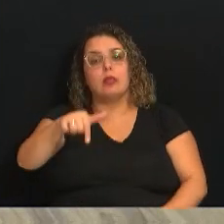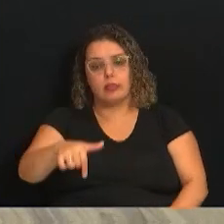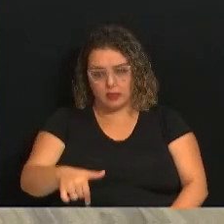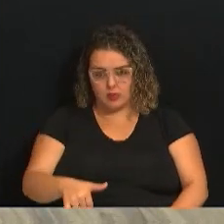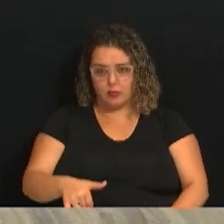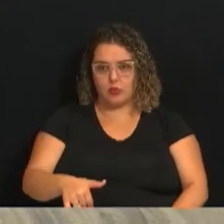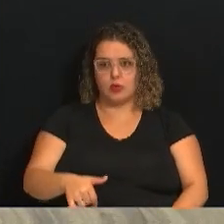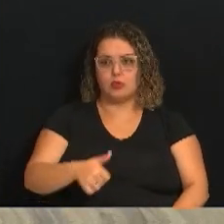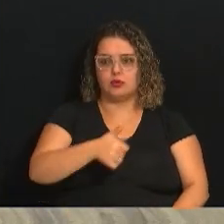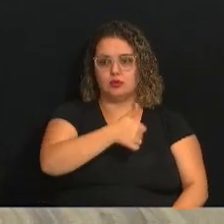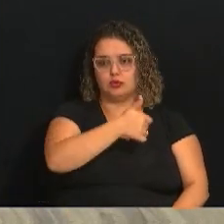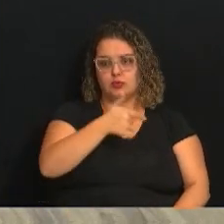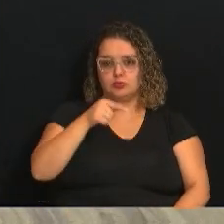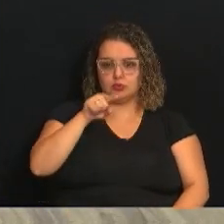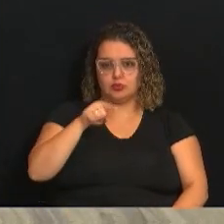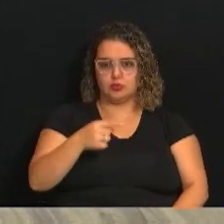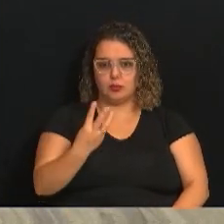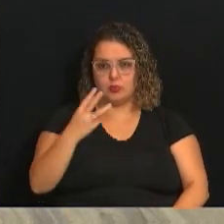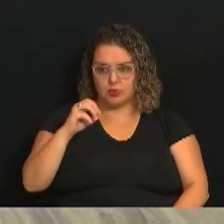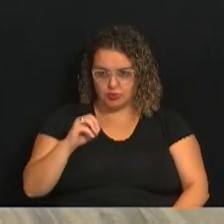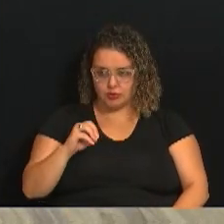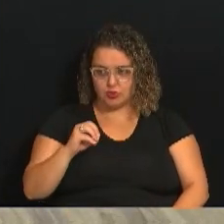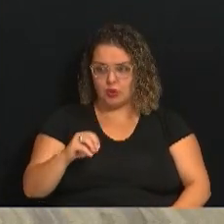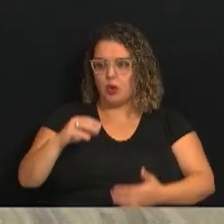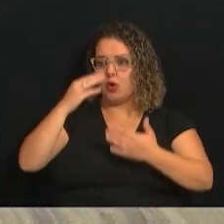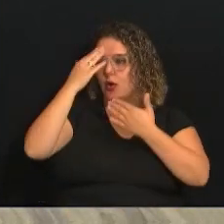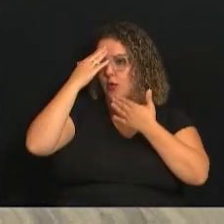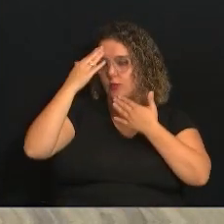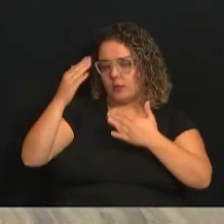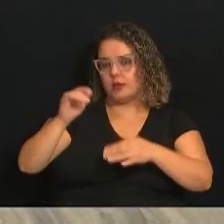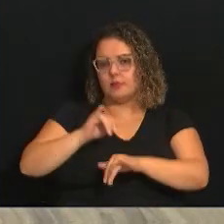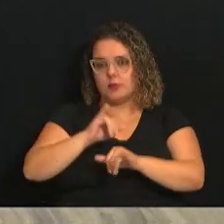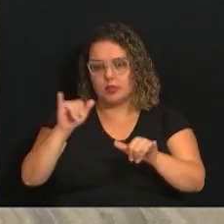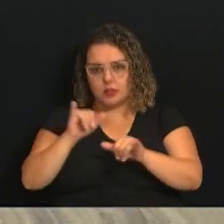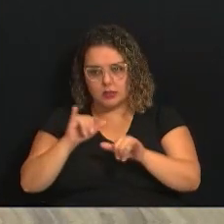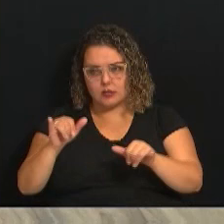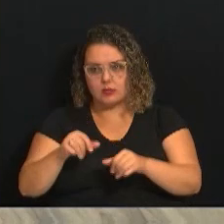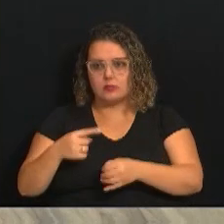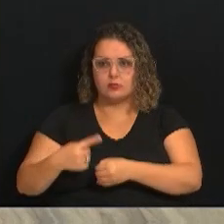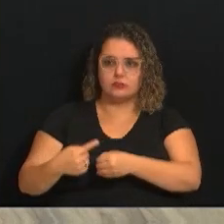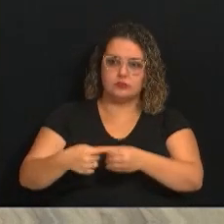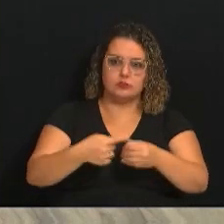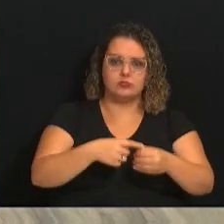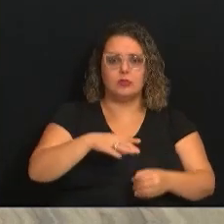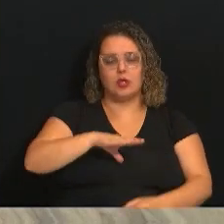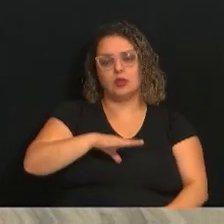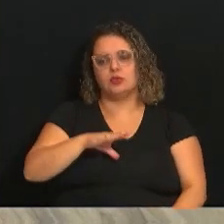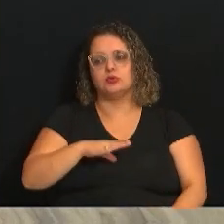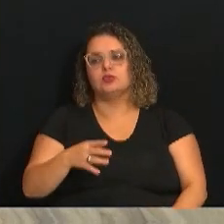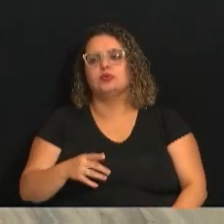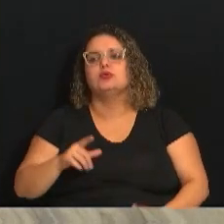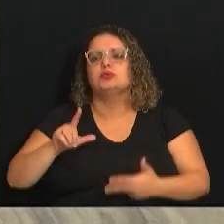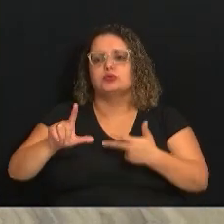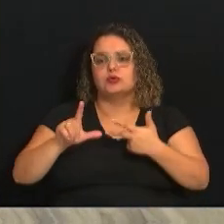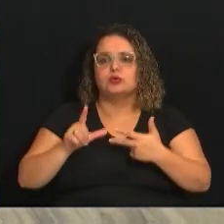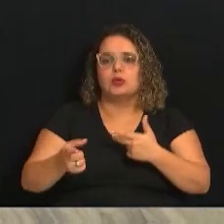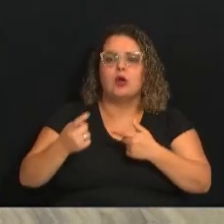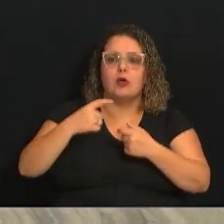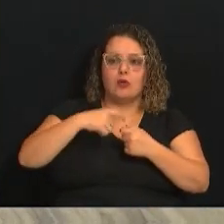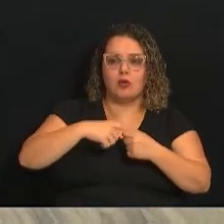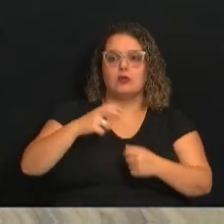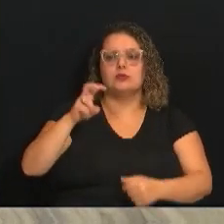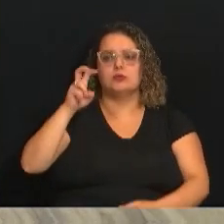partir do 12h30. Muito obrigado pelas notícias da Metrópole de Campinas, do Legislativo, e volta na quinta-feira,